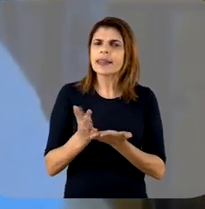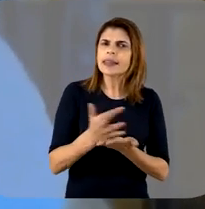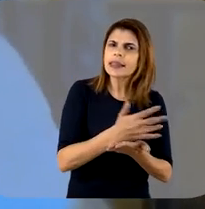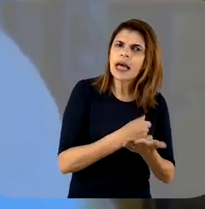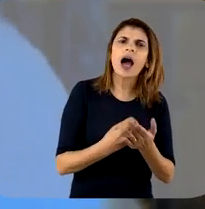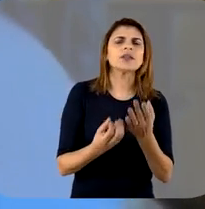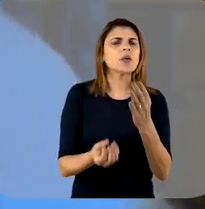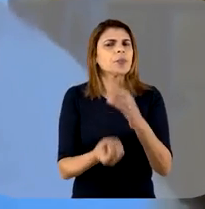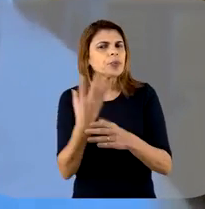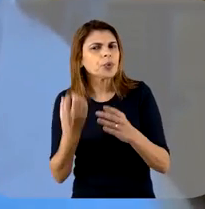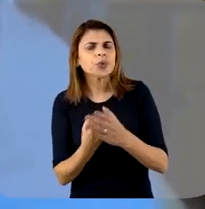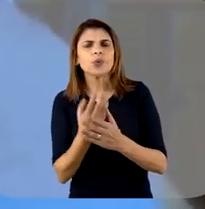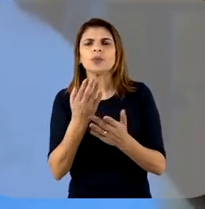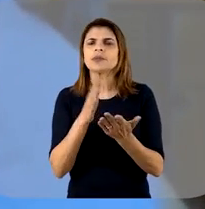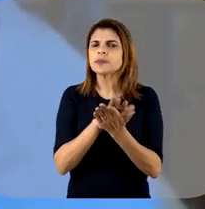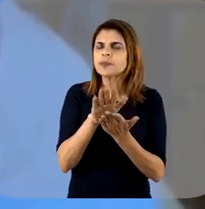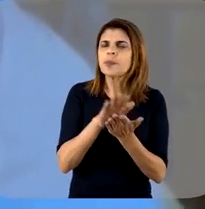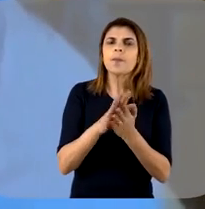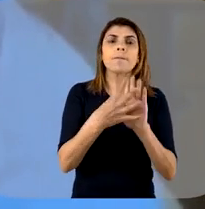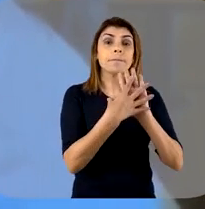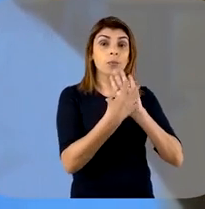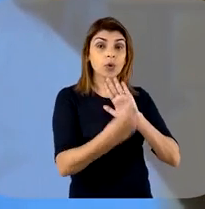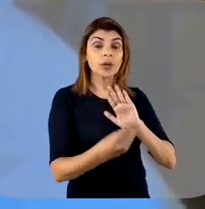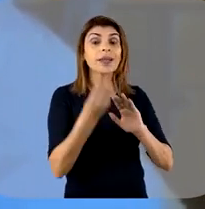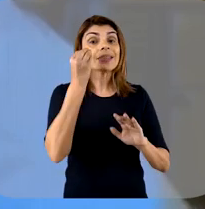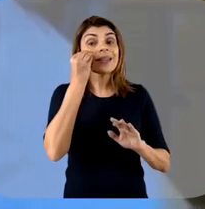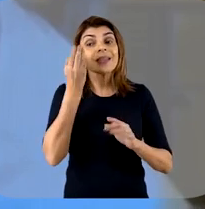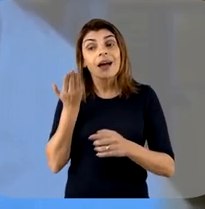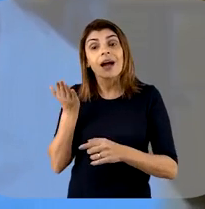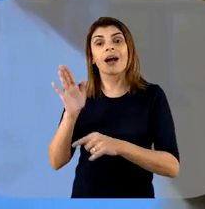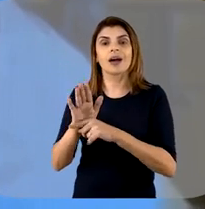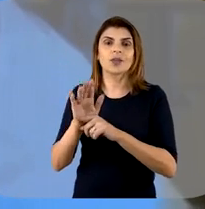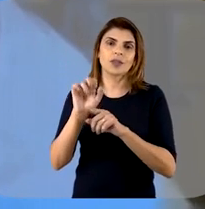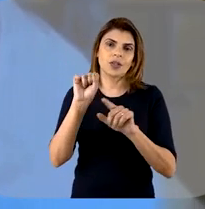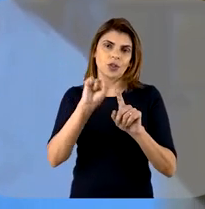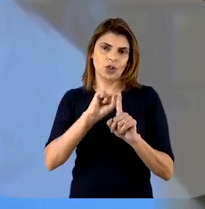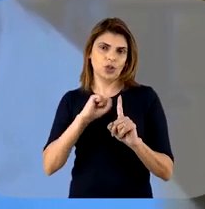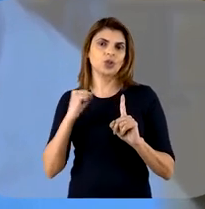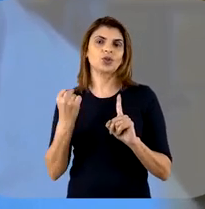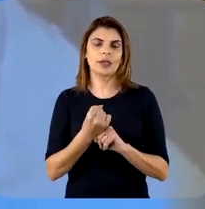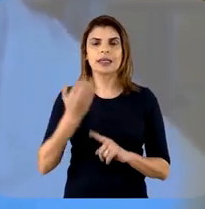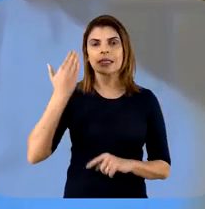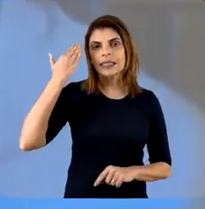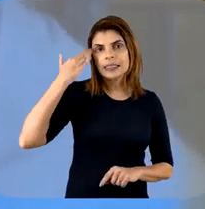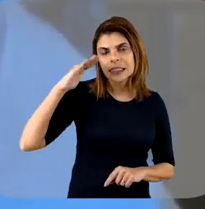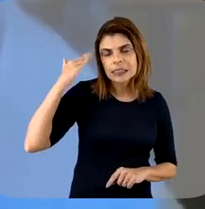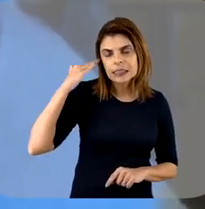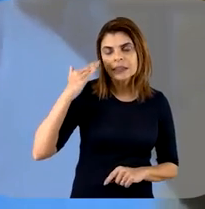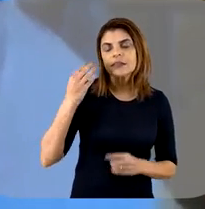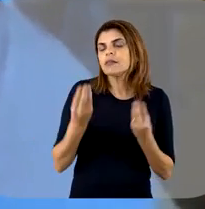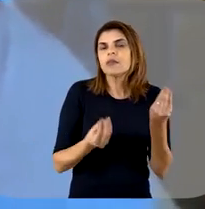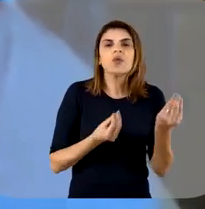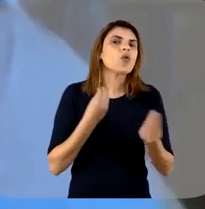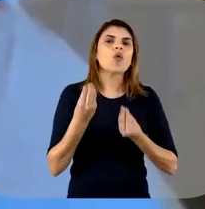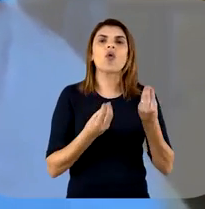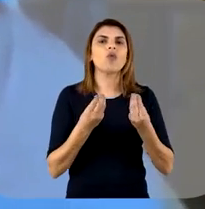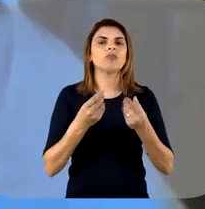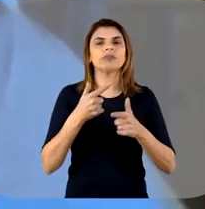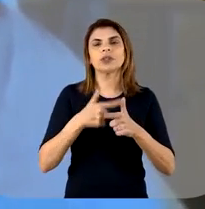produz modelos, né, na tentativa de ajudar a sociedade a entender, né,